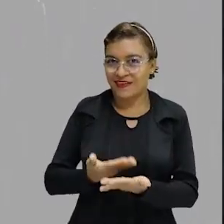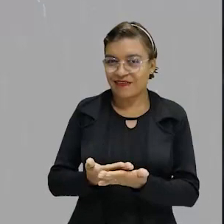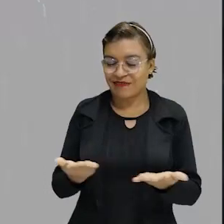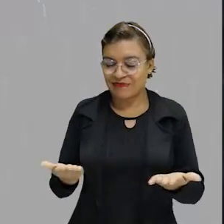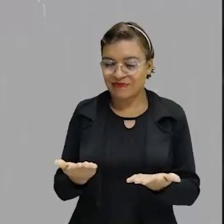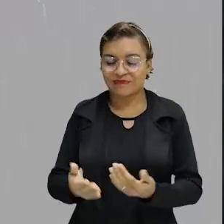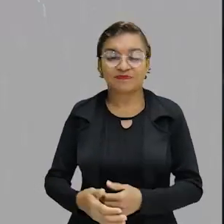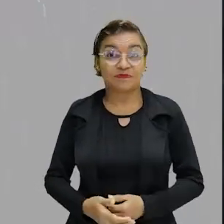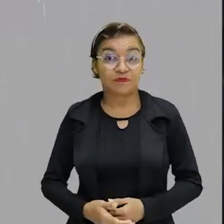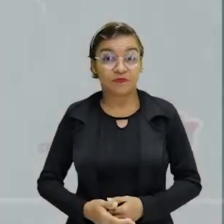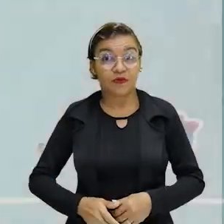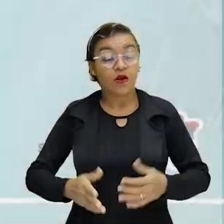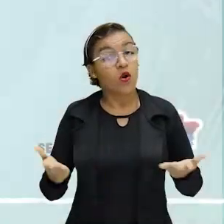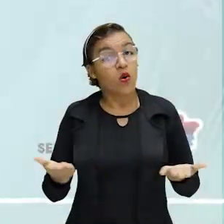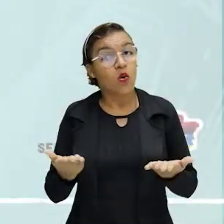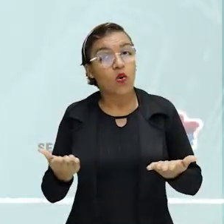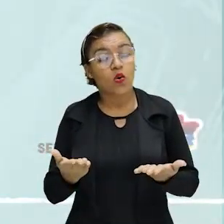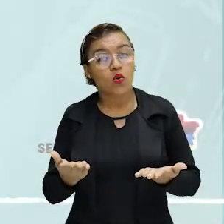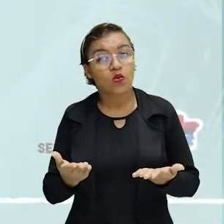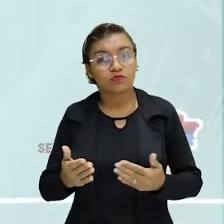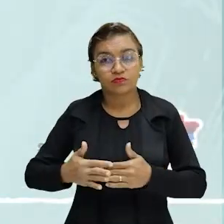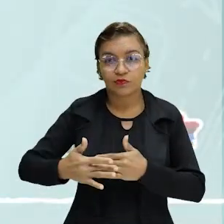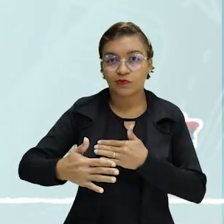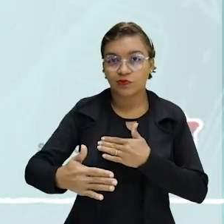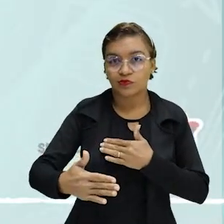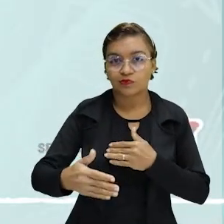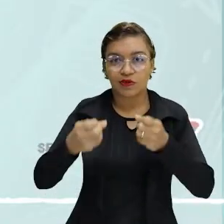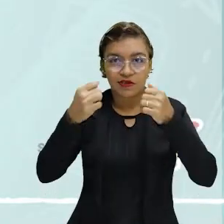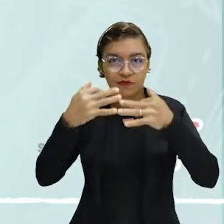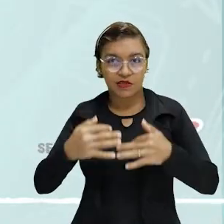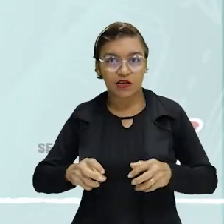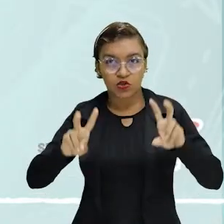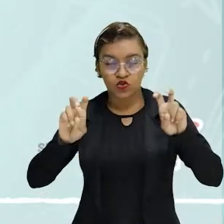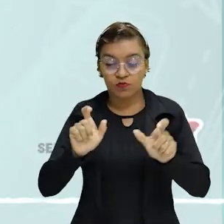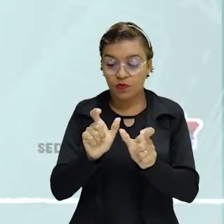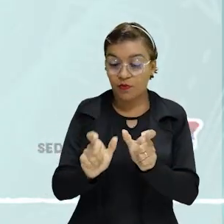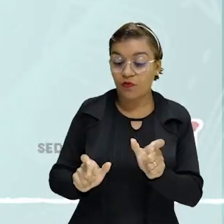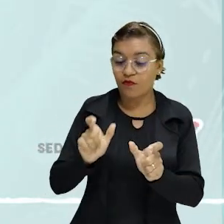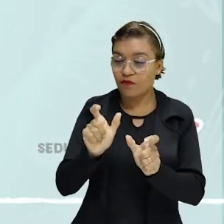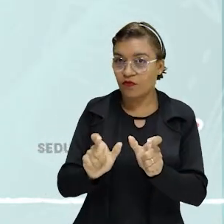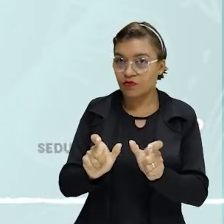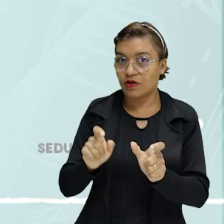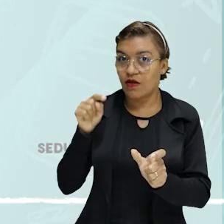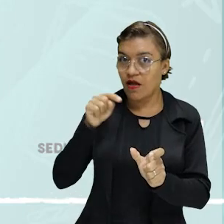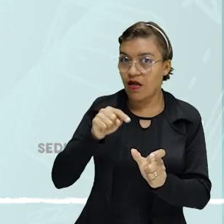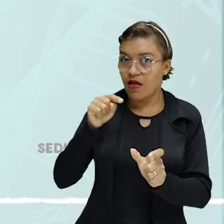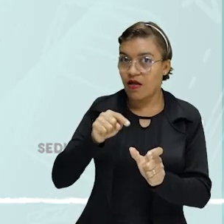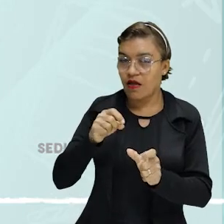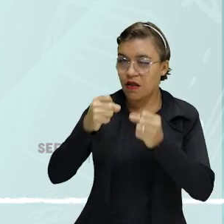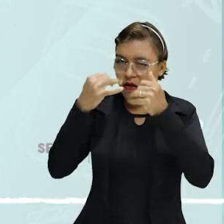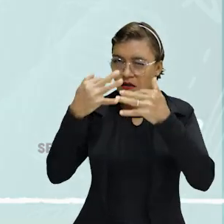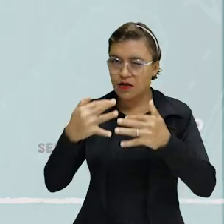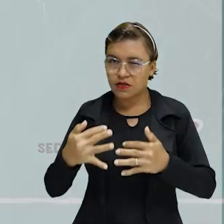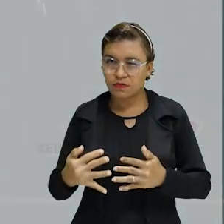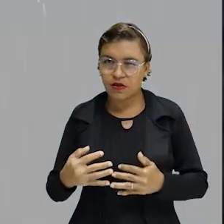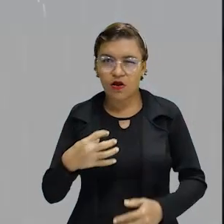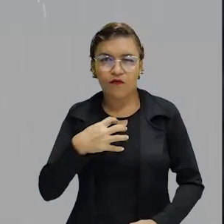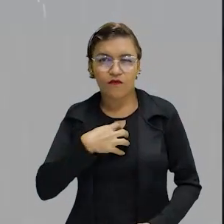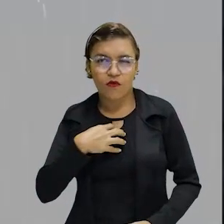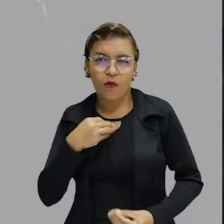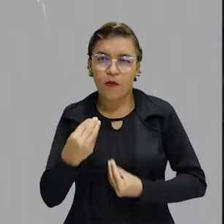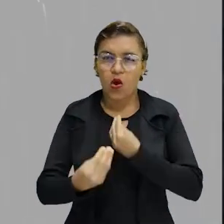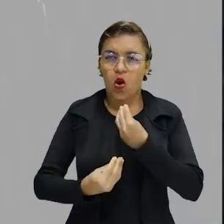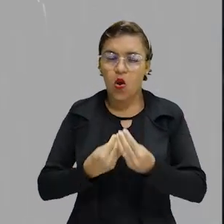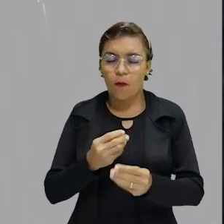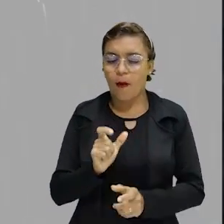aula de hoje, vamos continuar falando sobre a morfologia. Nós vimos que a morfologia, ela trata da forma das palavras, da formação e